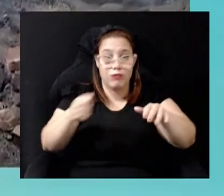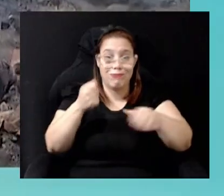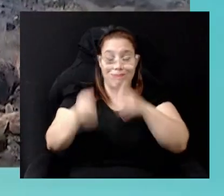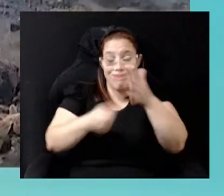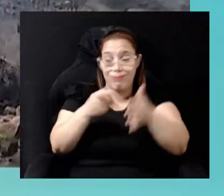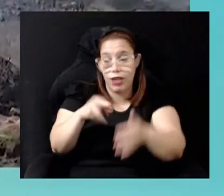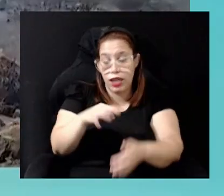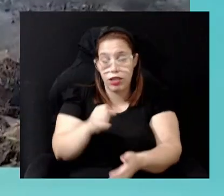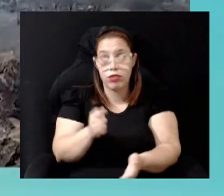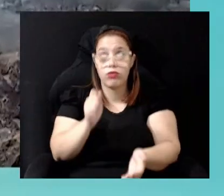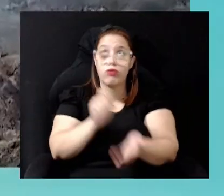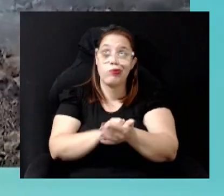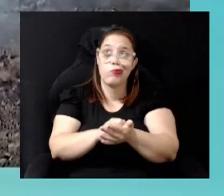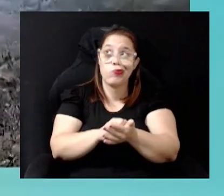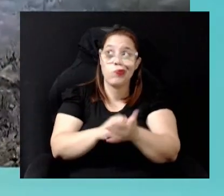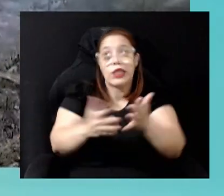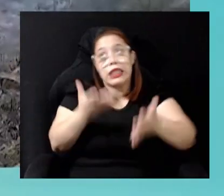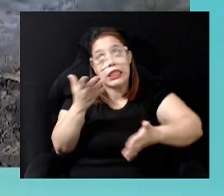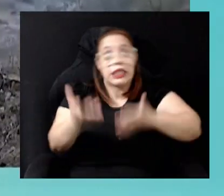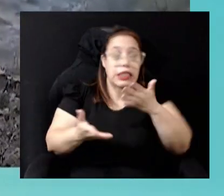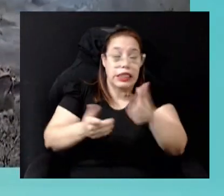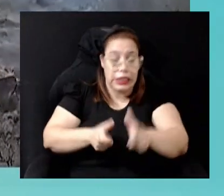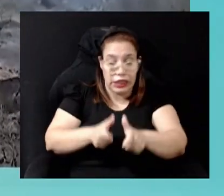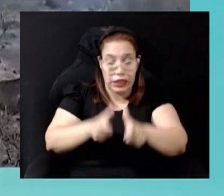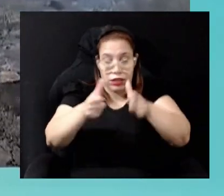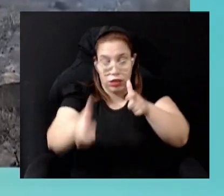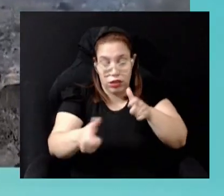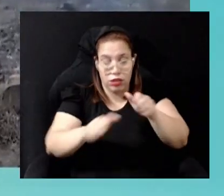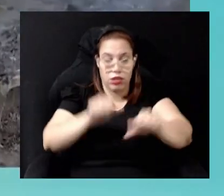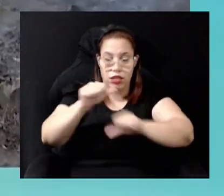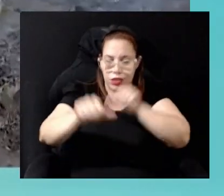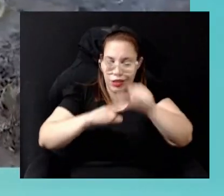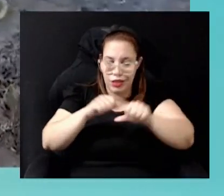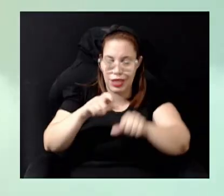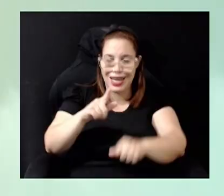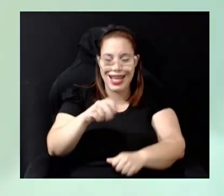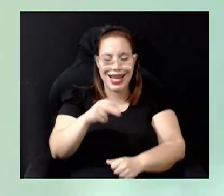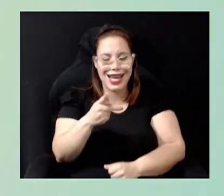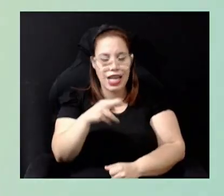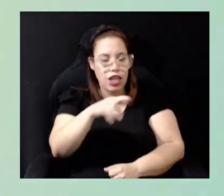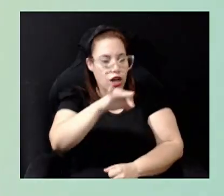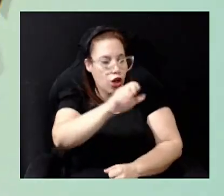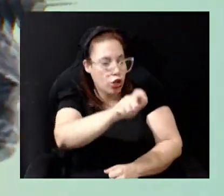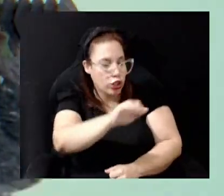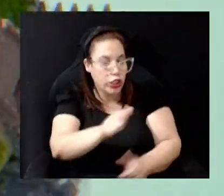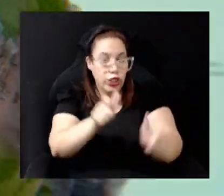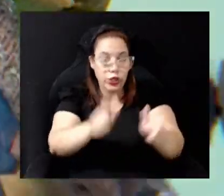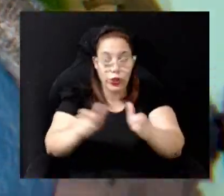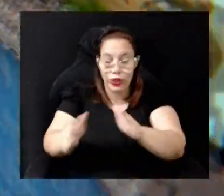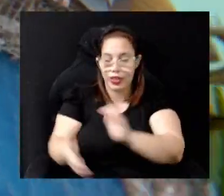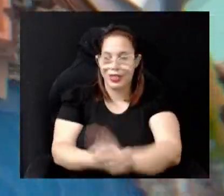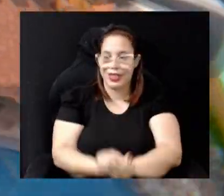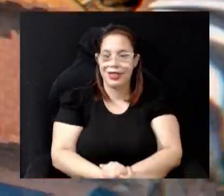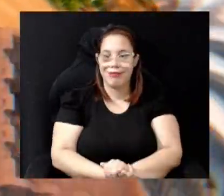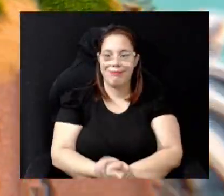a capacidade de levar a mudanças na hidrologia dos locais.